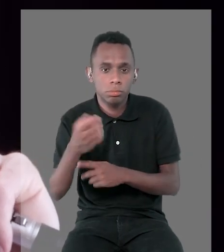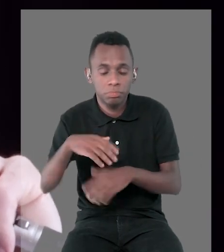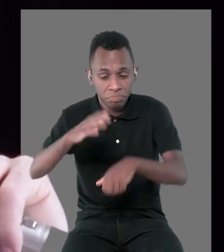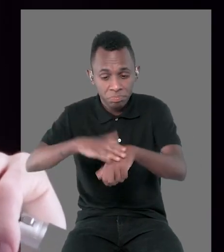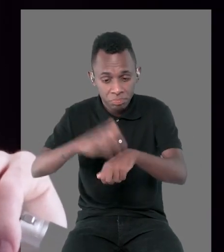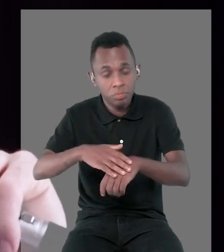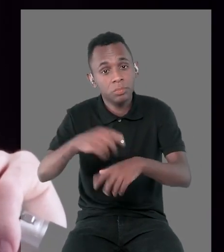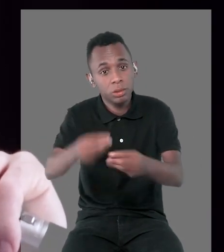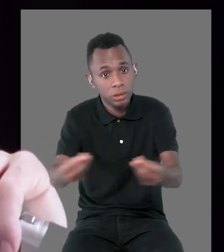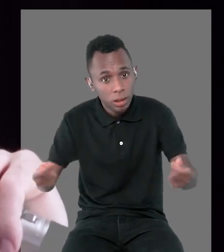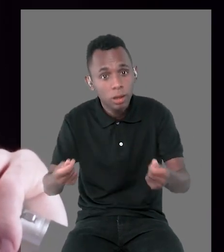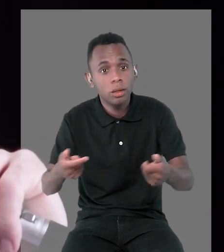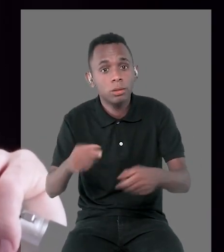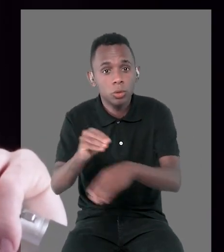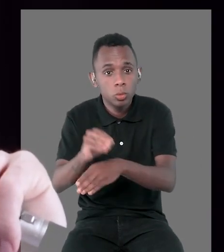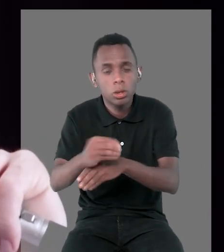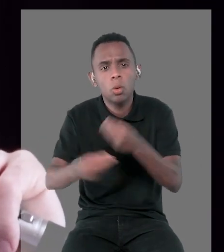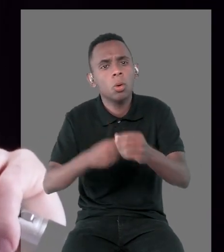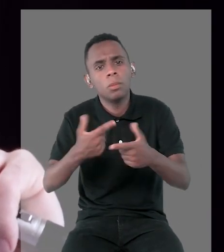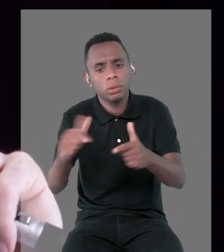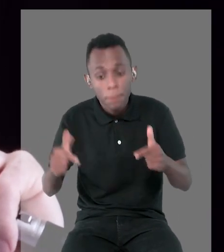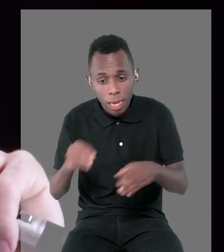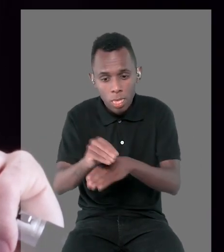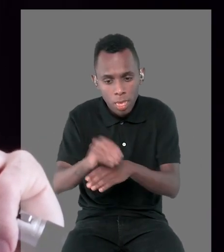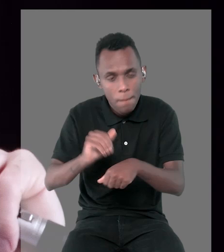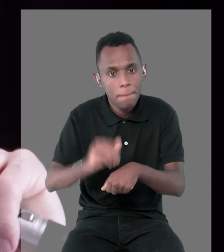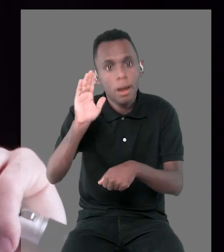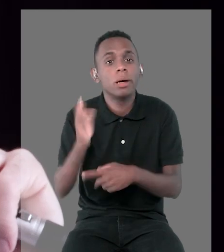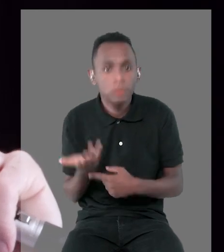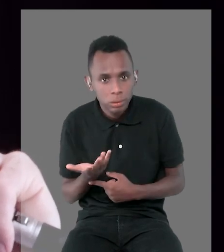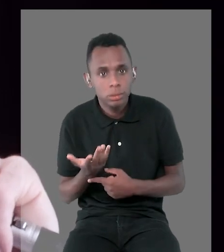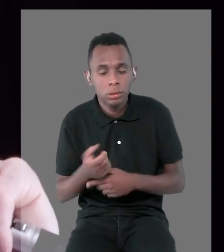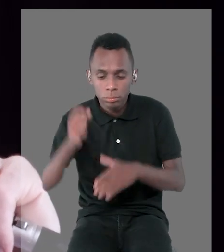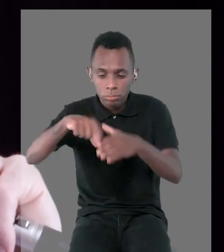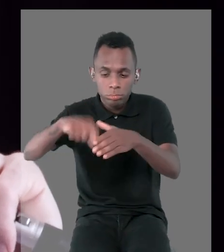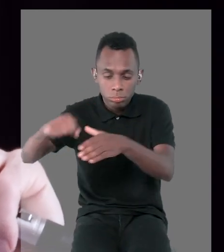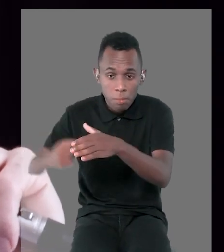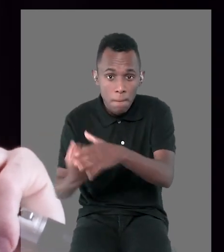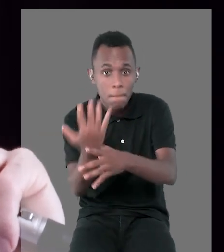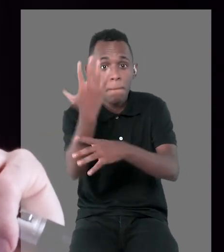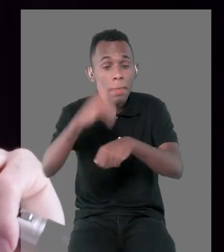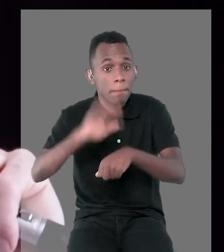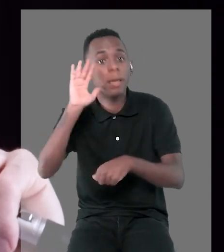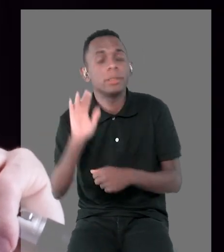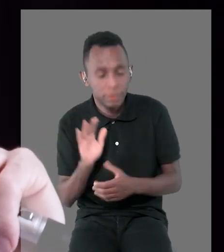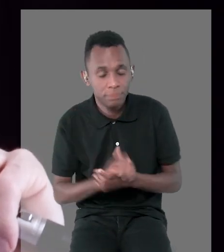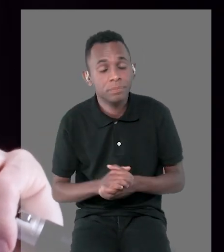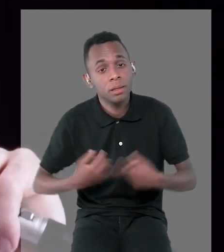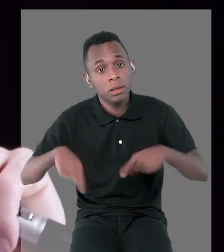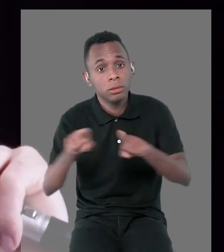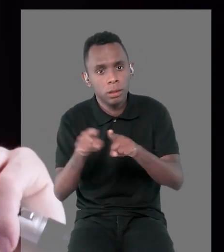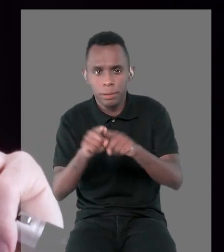monocultura como trabalhar a terra de uma forma que seria mais produtiva e também que